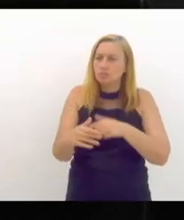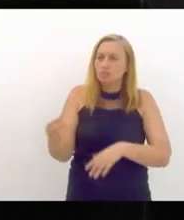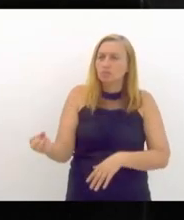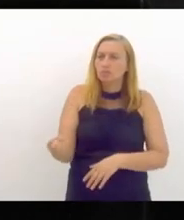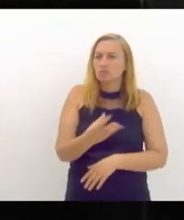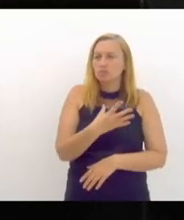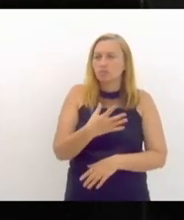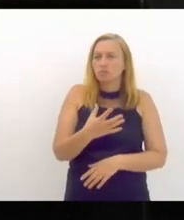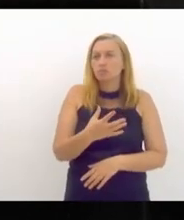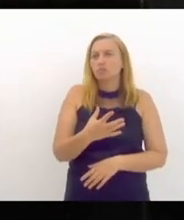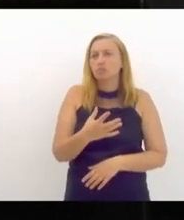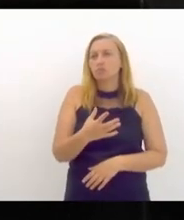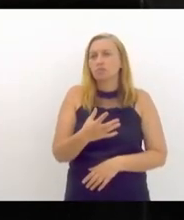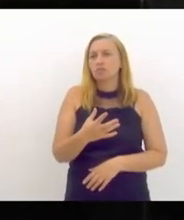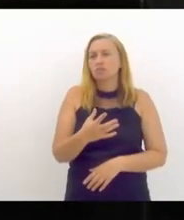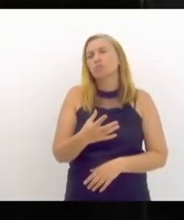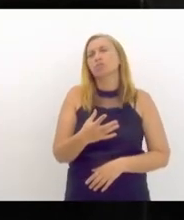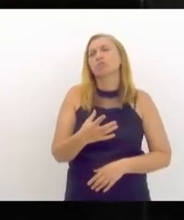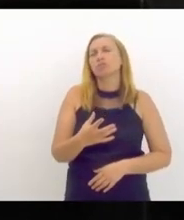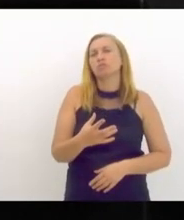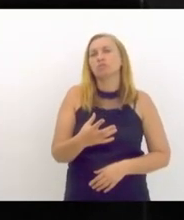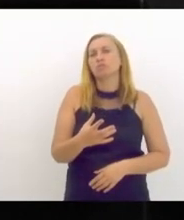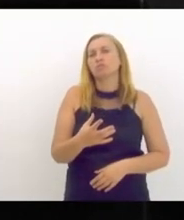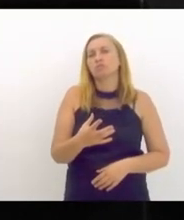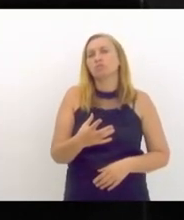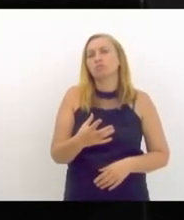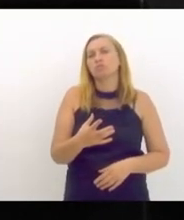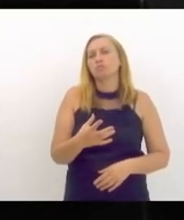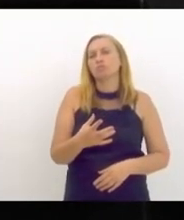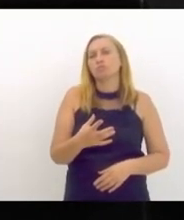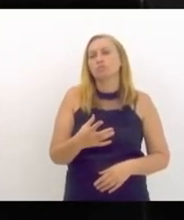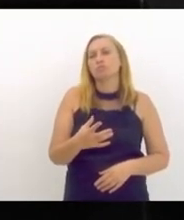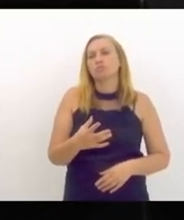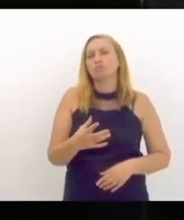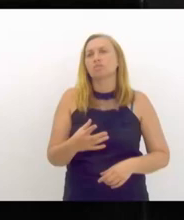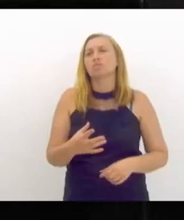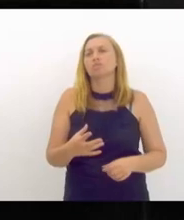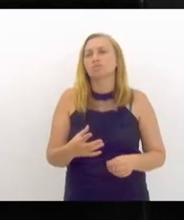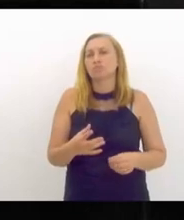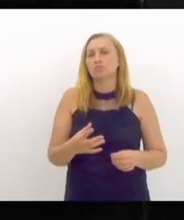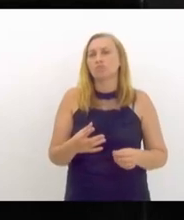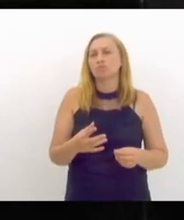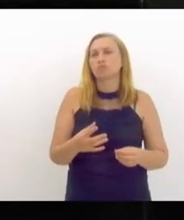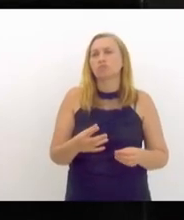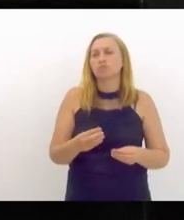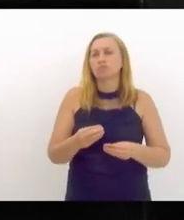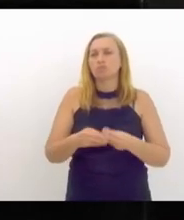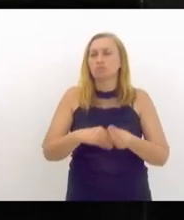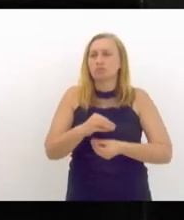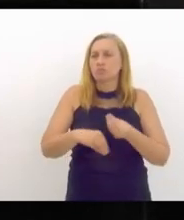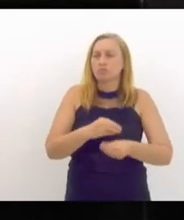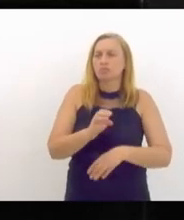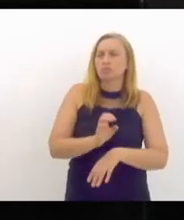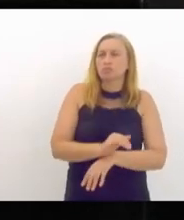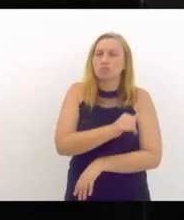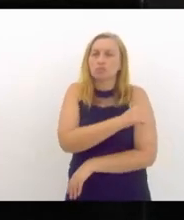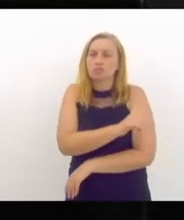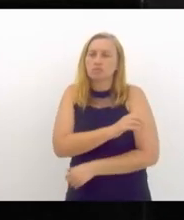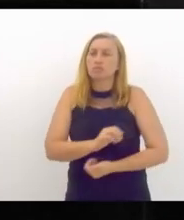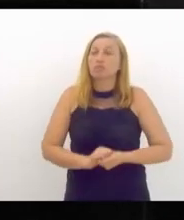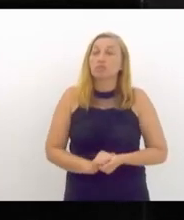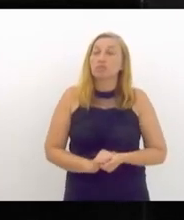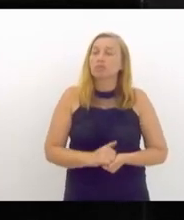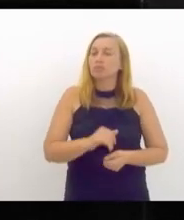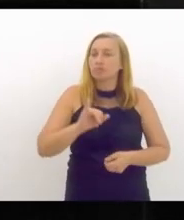Estado Democrático de Direito. Se estamos nessa casa, por força do voto, inclusive aqui aproveitar para